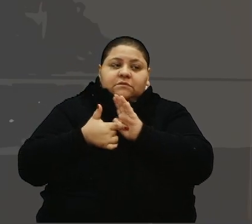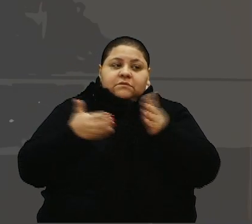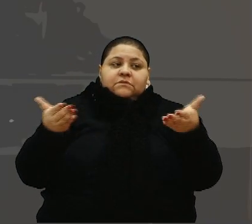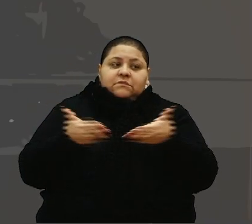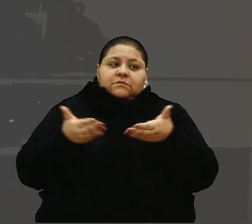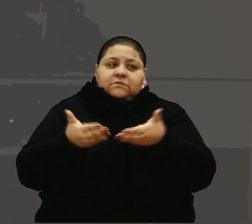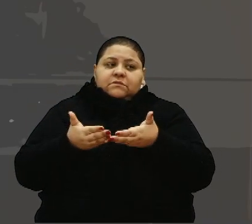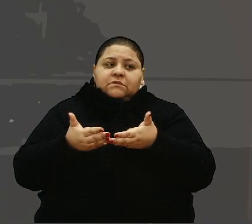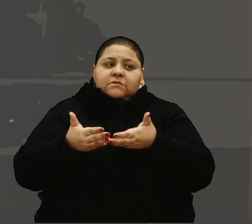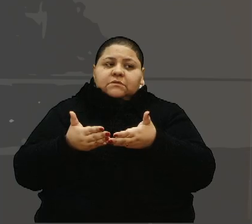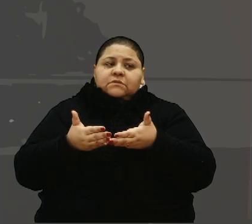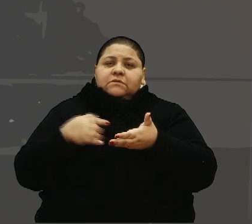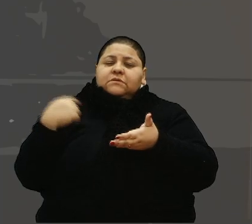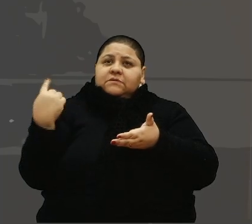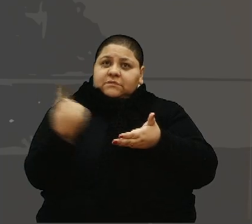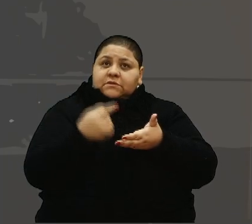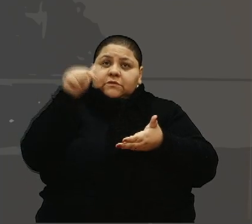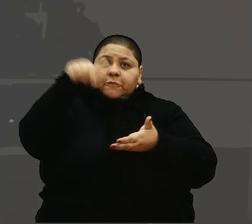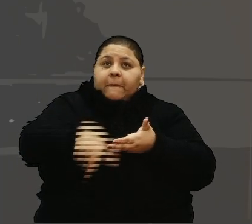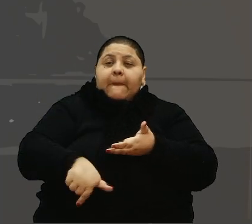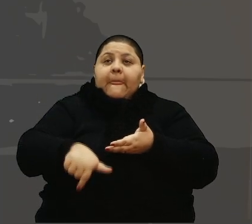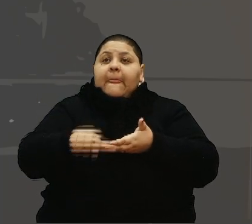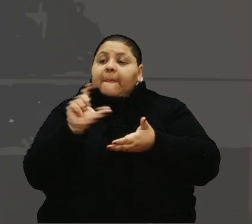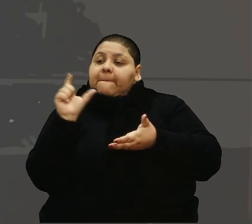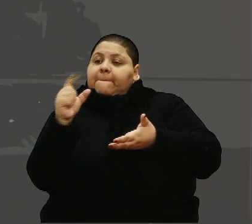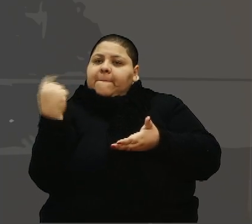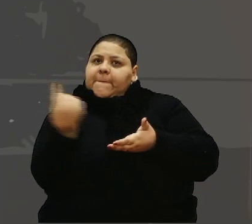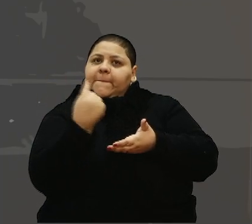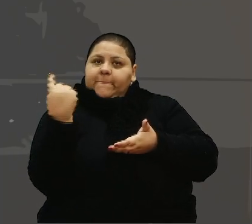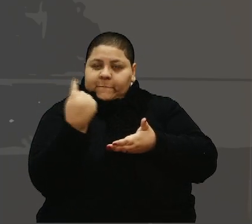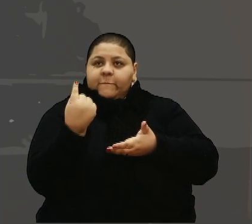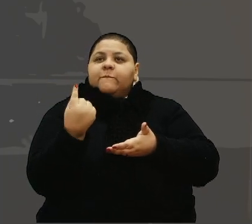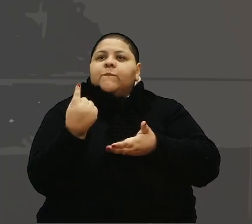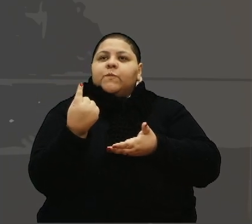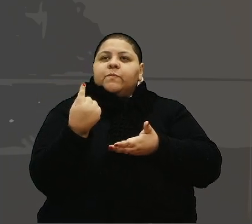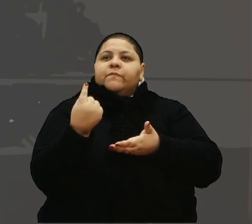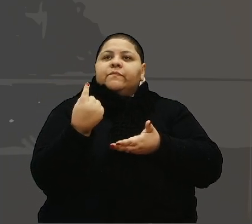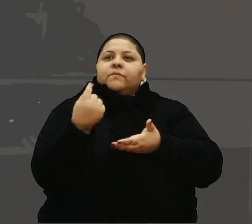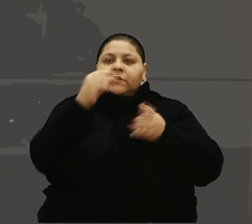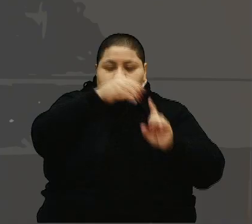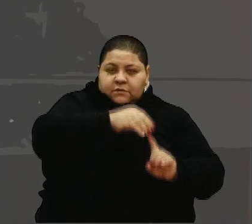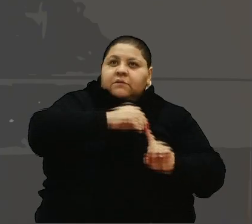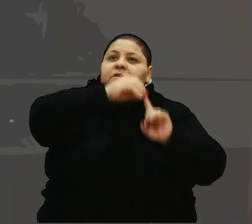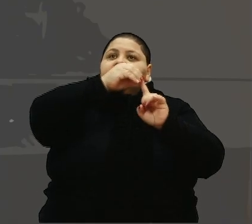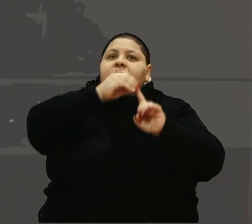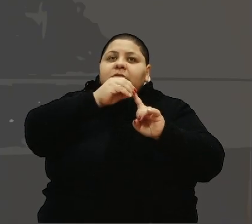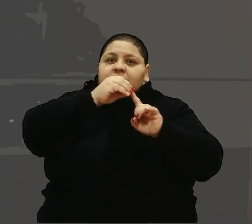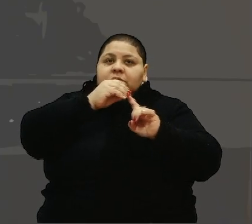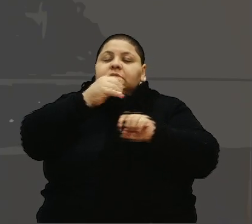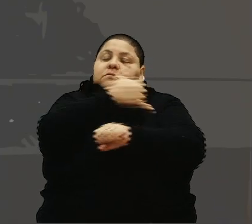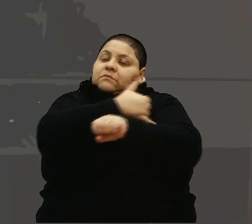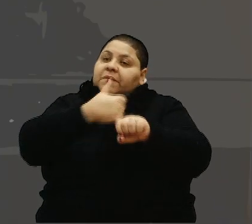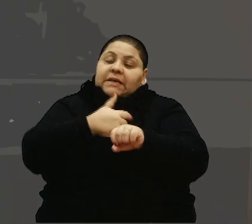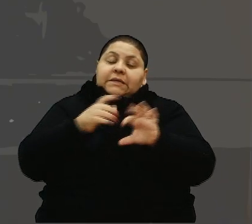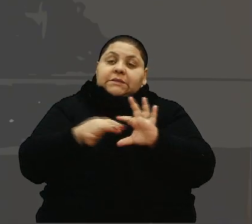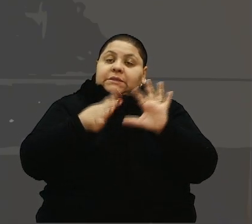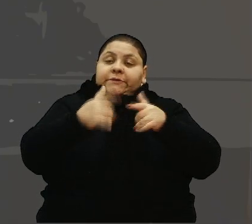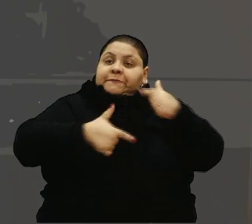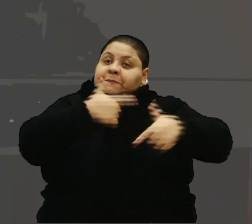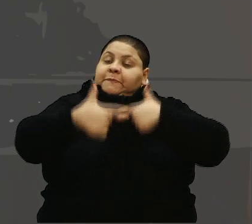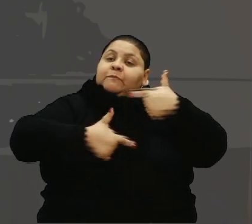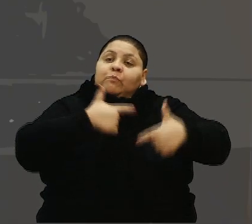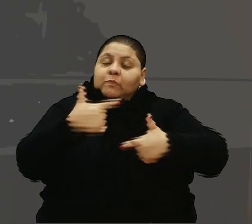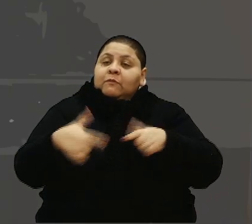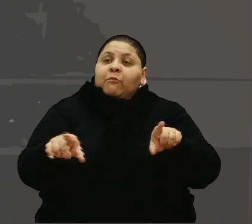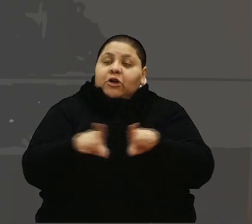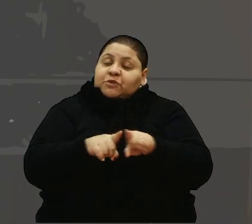Inovação, e aqui essa questão do bilhete único, mas eu diria que o principal é o passe livre do trabalhador, né? Hoje